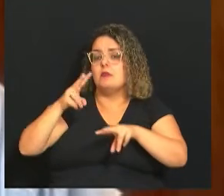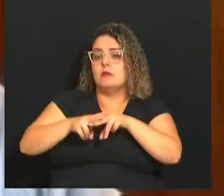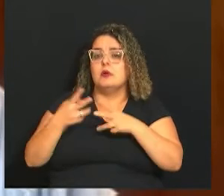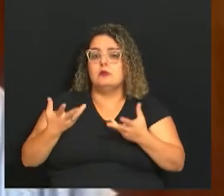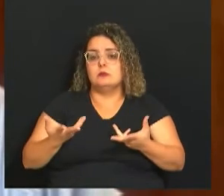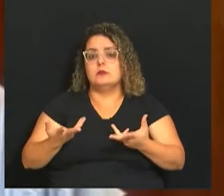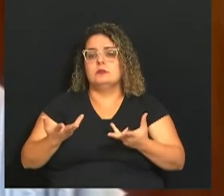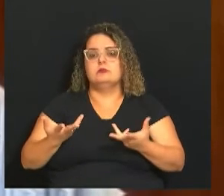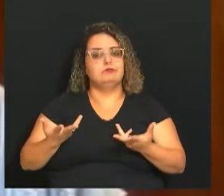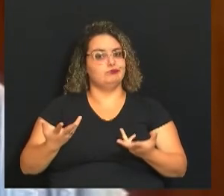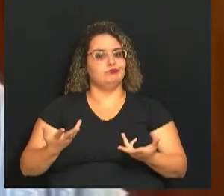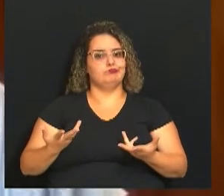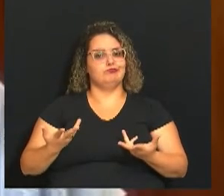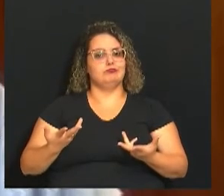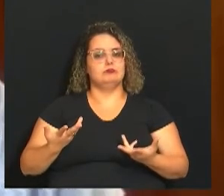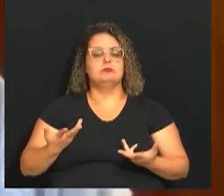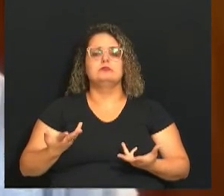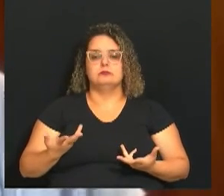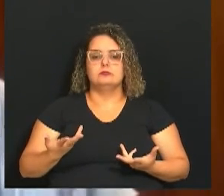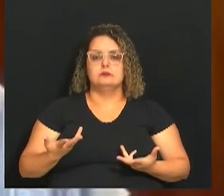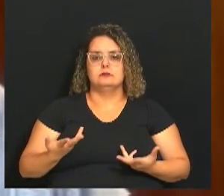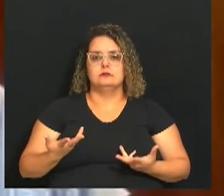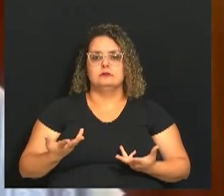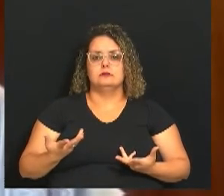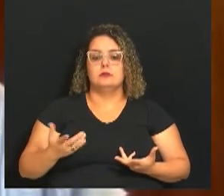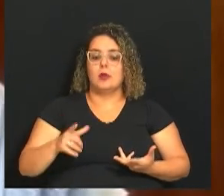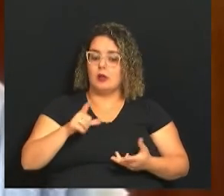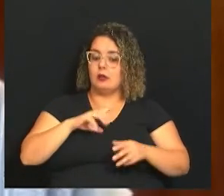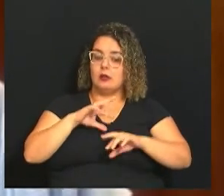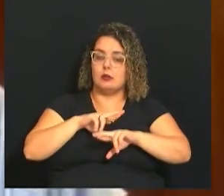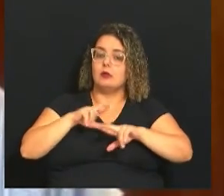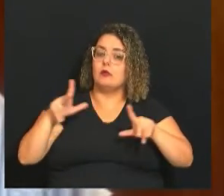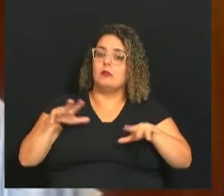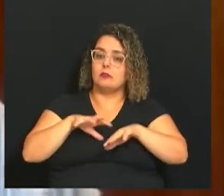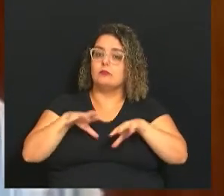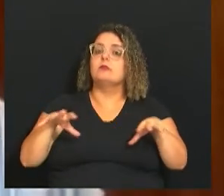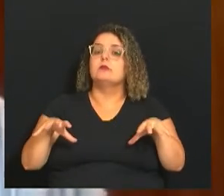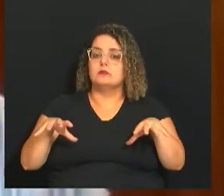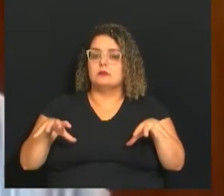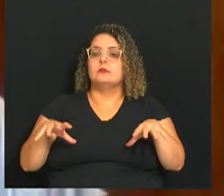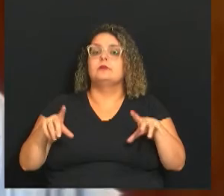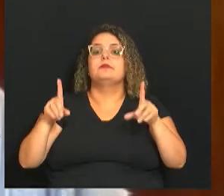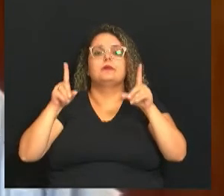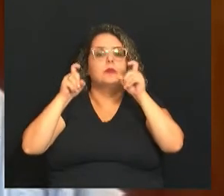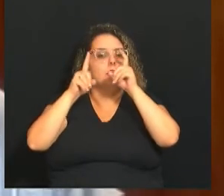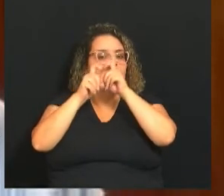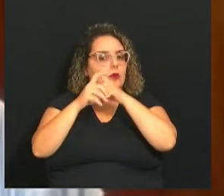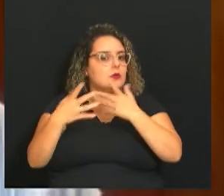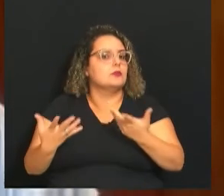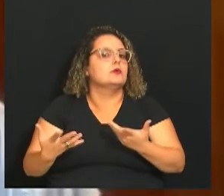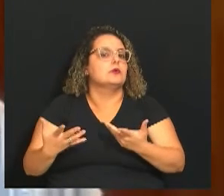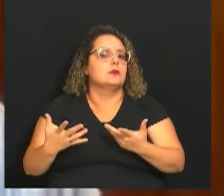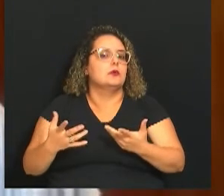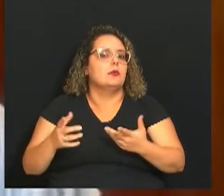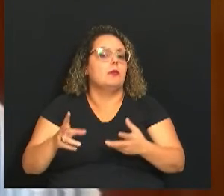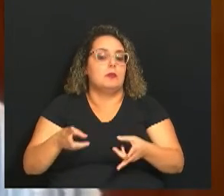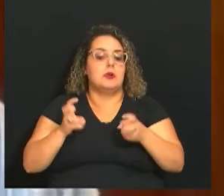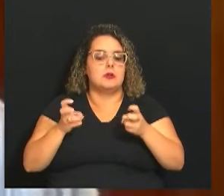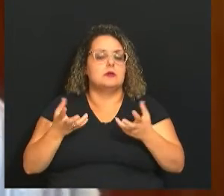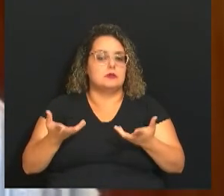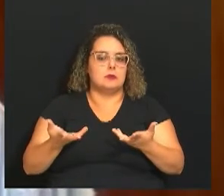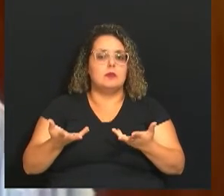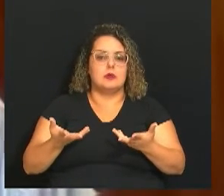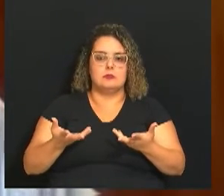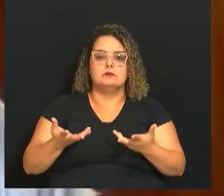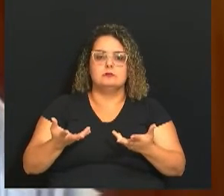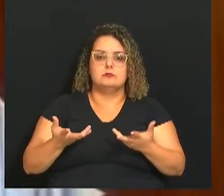Então, existe uma diferença. E é realmente muito difícil você conseguir detectar. Isso vai através